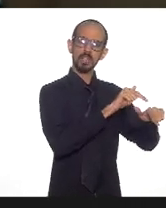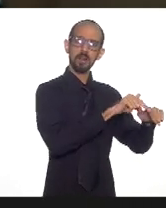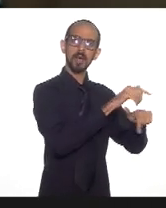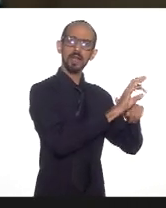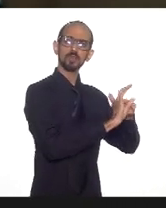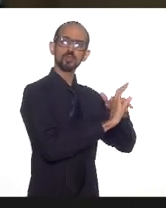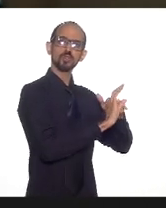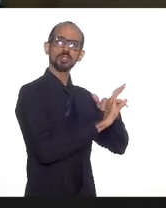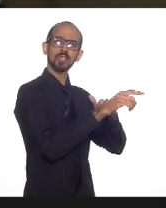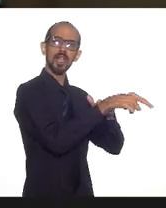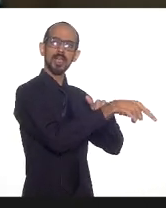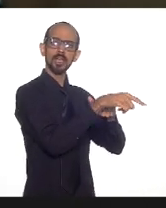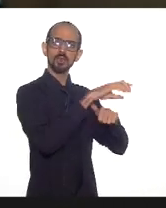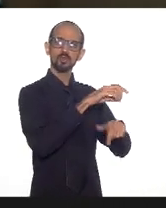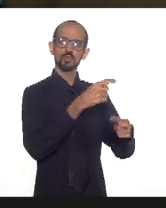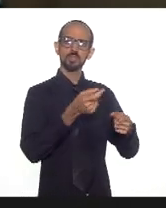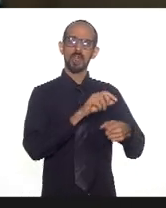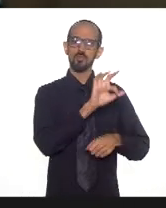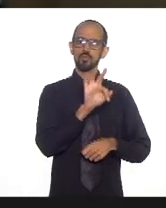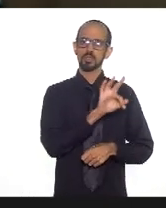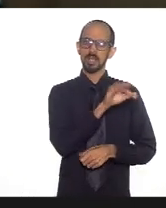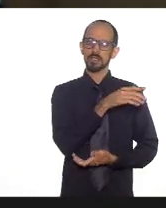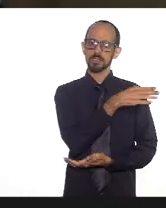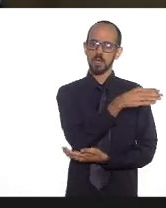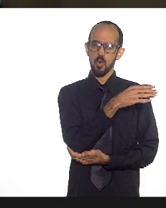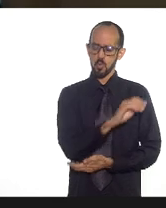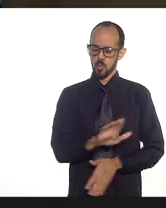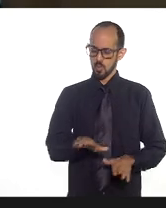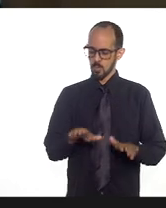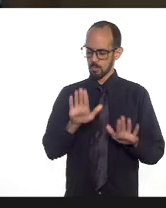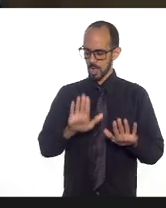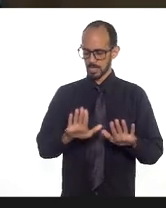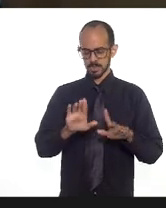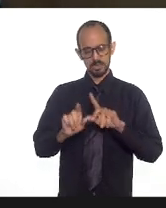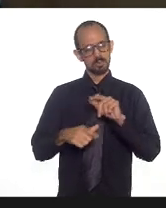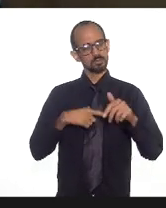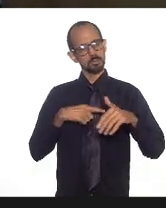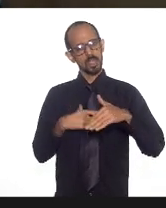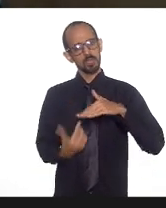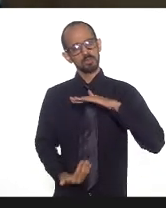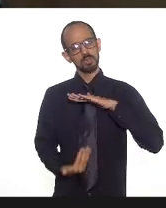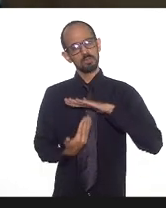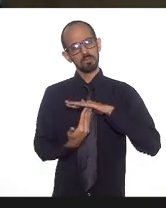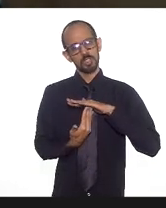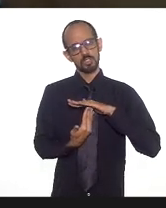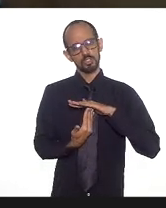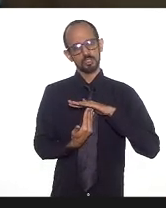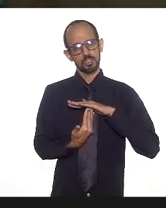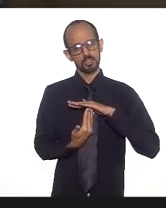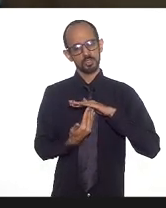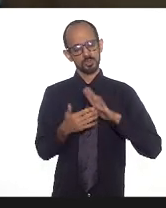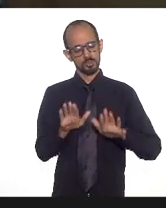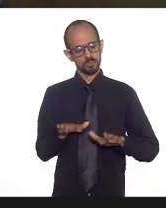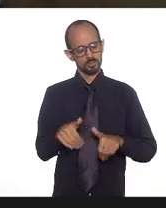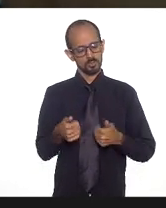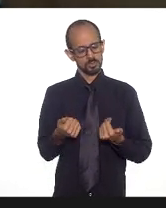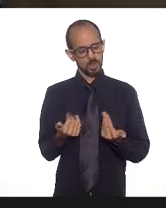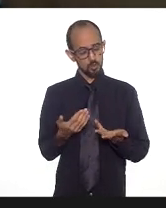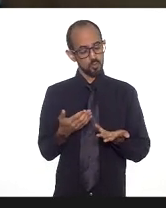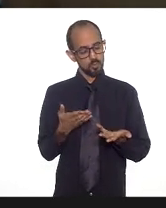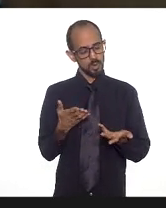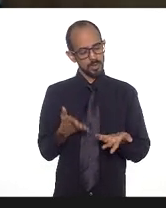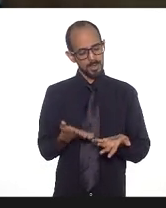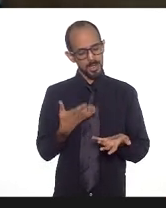técnicos da fundação. Mas existem limites, né? Então, bom, é isso,